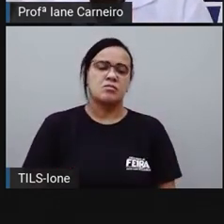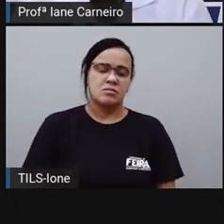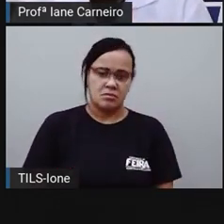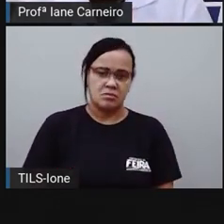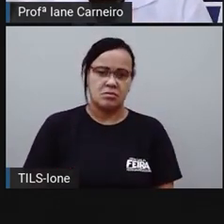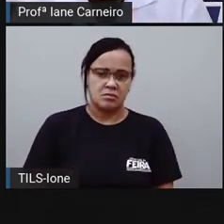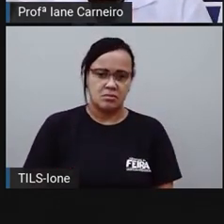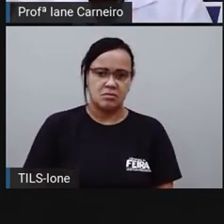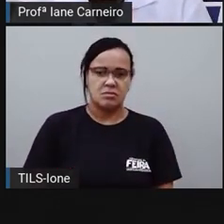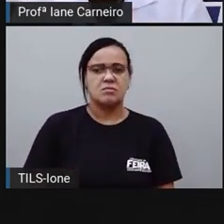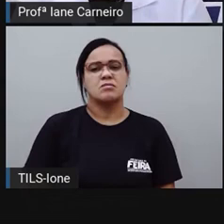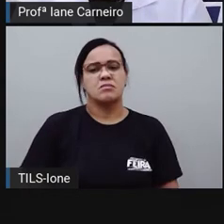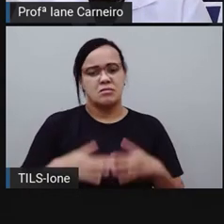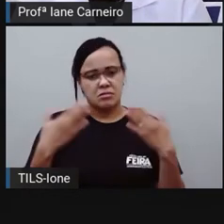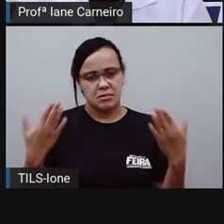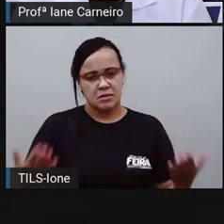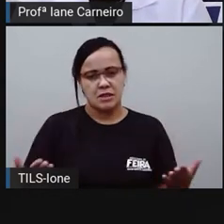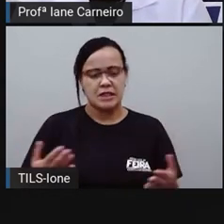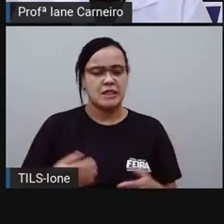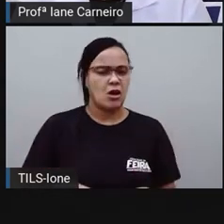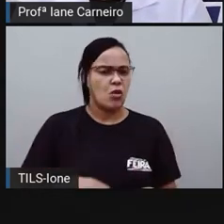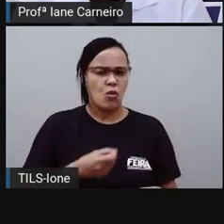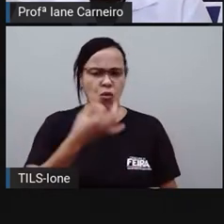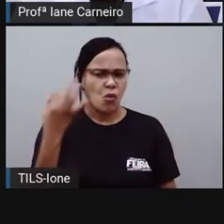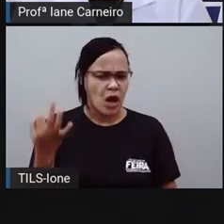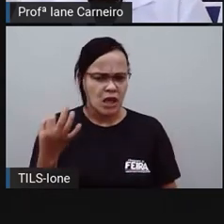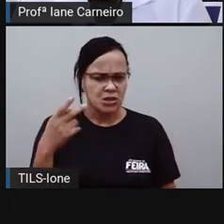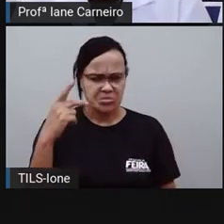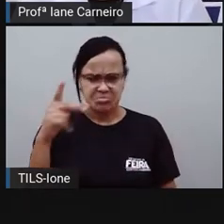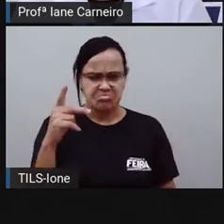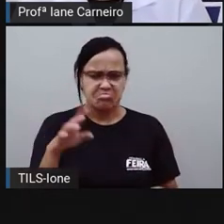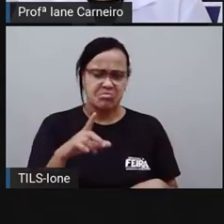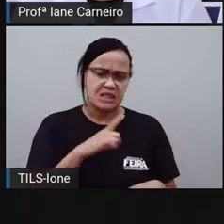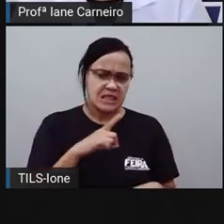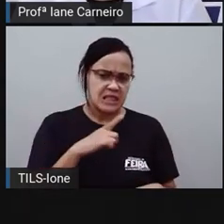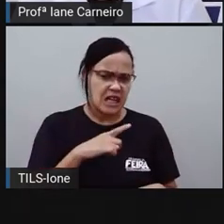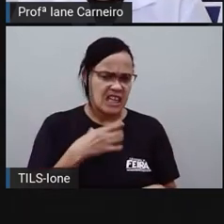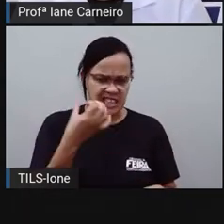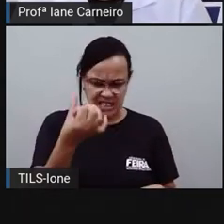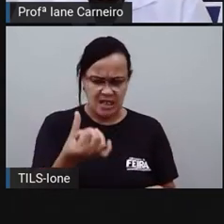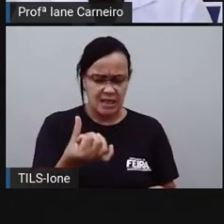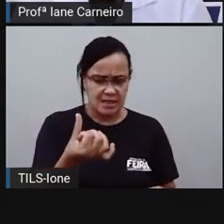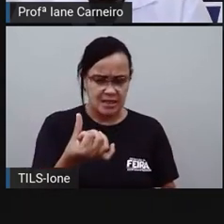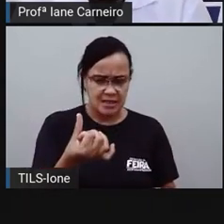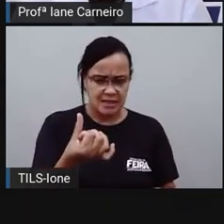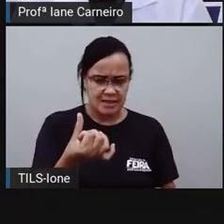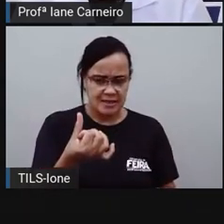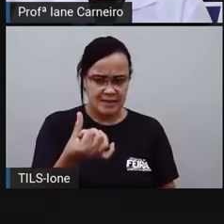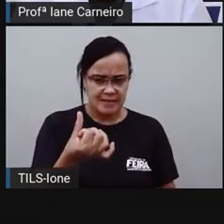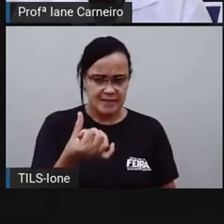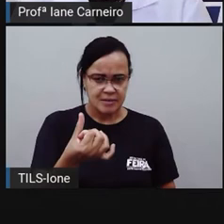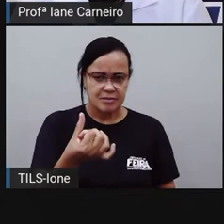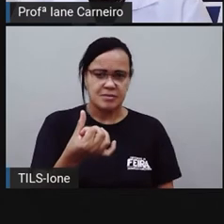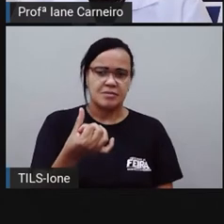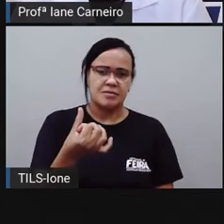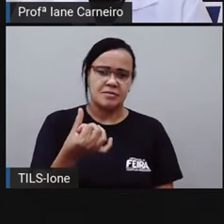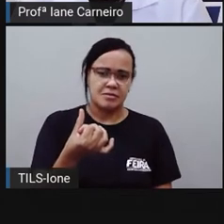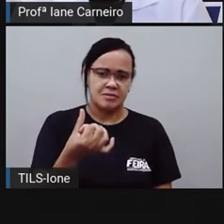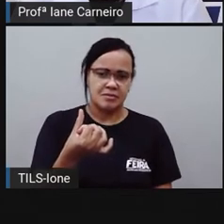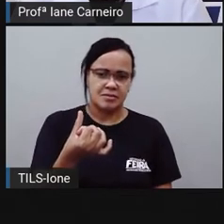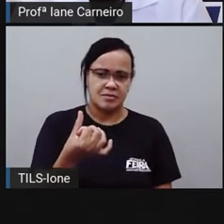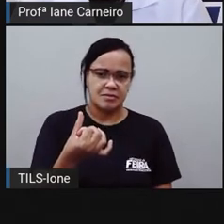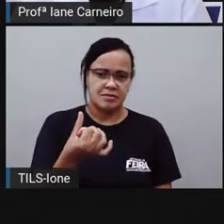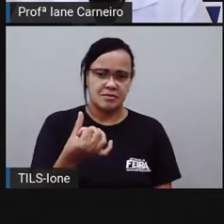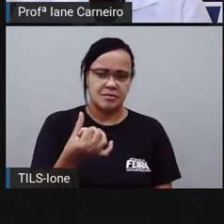um retângulo, ele tem quantas faces? Será que ele vai ter seis faces? Vamos ver? A Pro vai apagar aqui, né? Que a Pro fez um monte